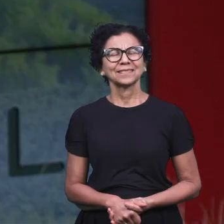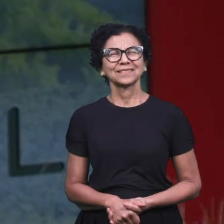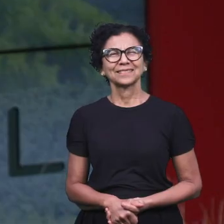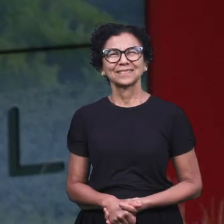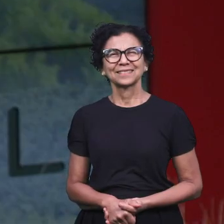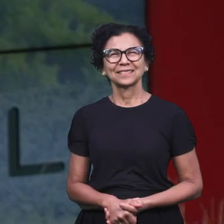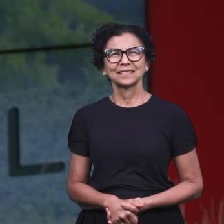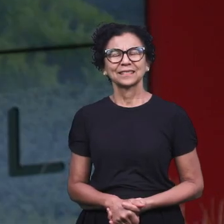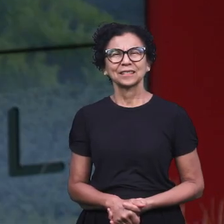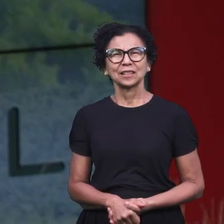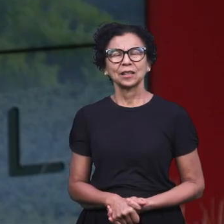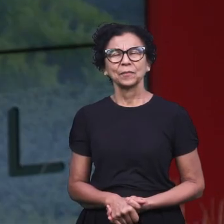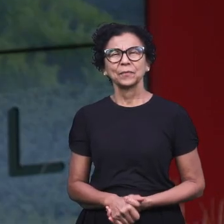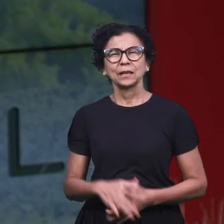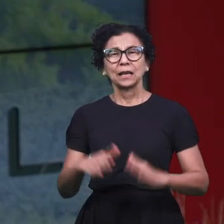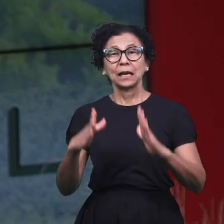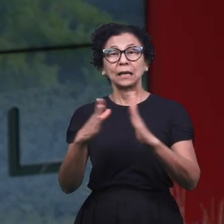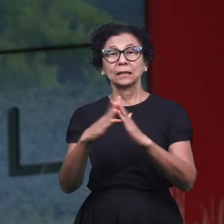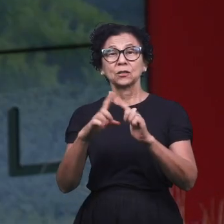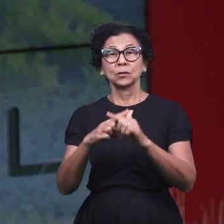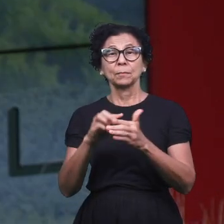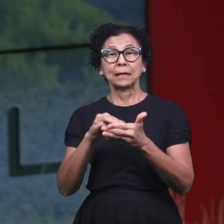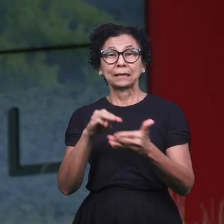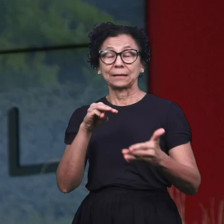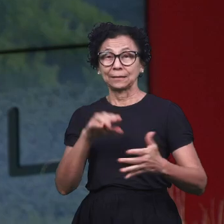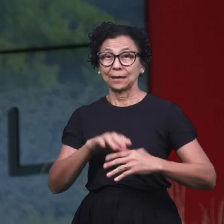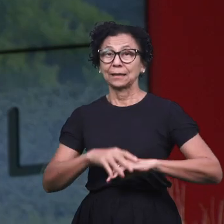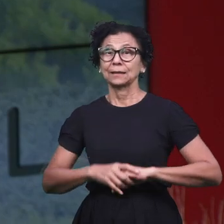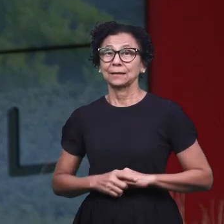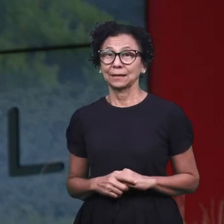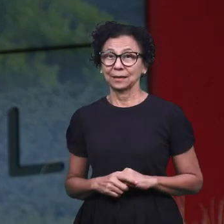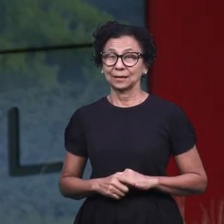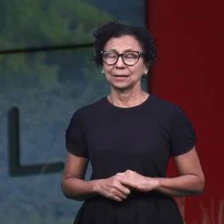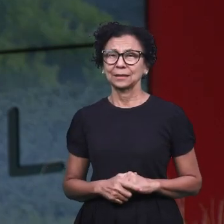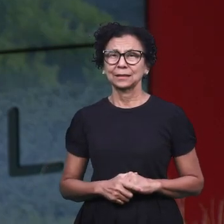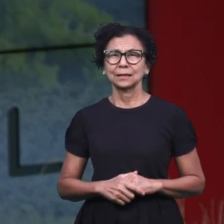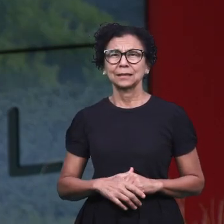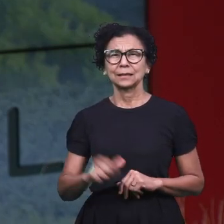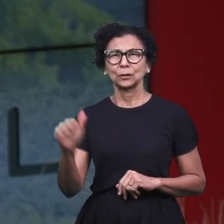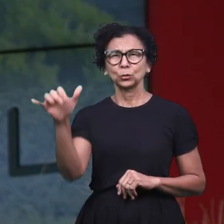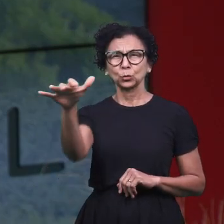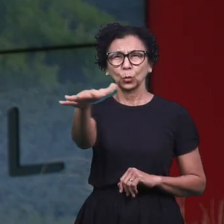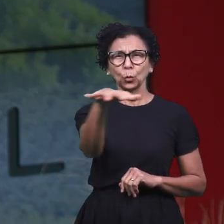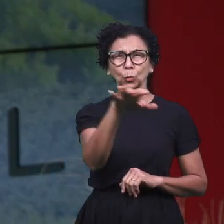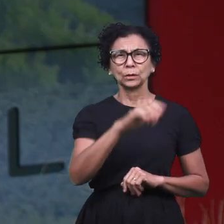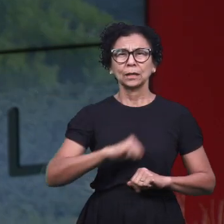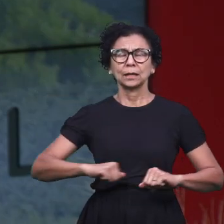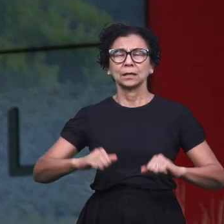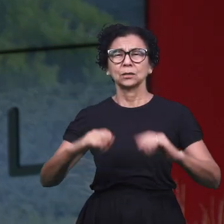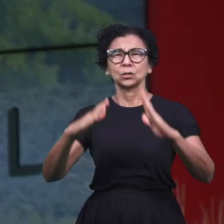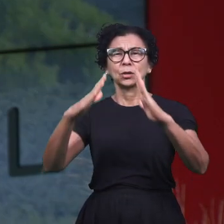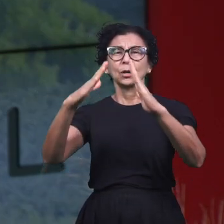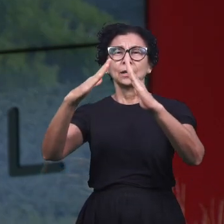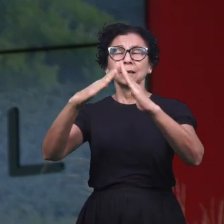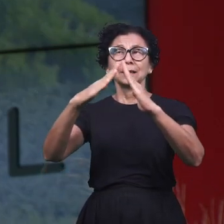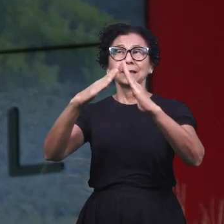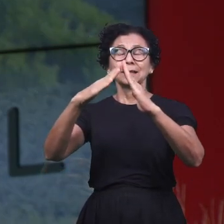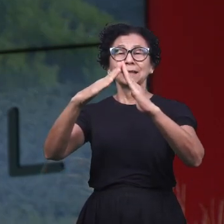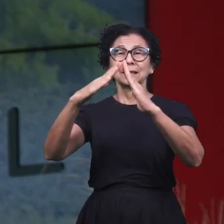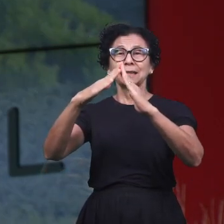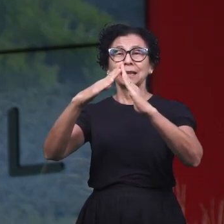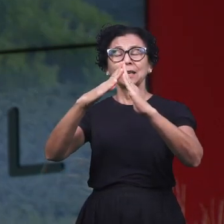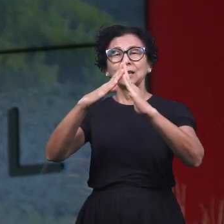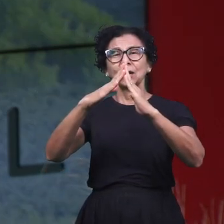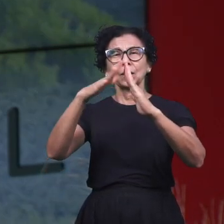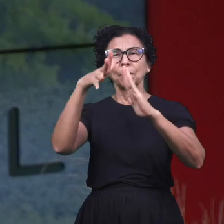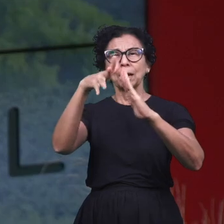Você sabia que a Igreja Cristã Maranata é a igreja que mais produz energia solar no Brasil? A maior